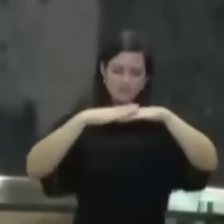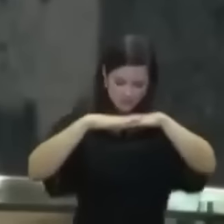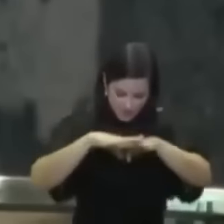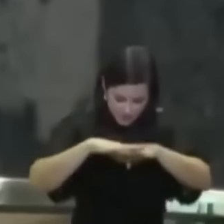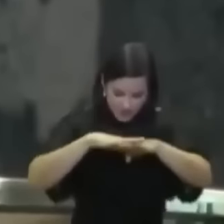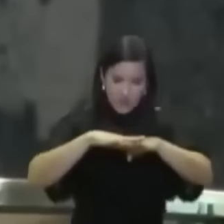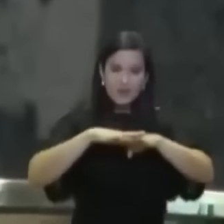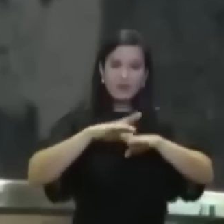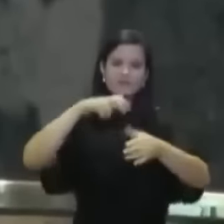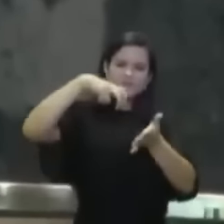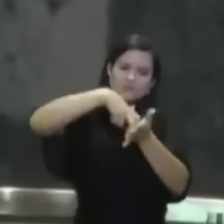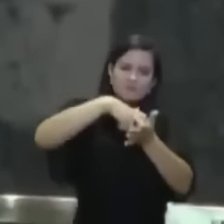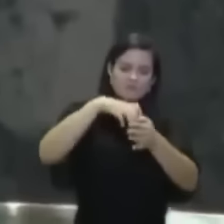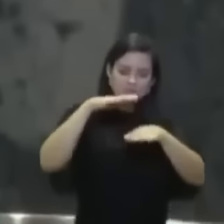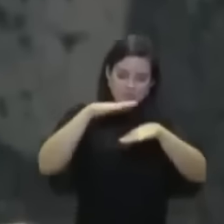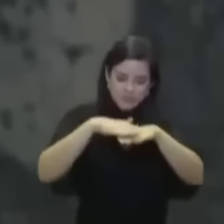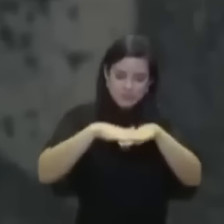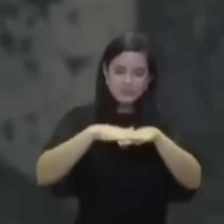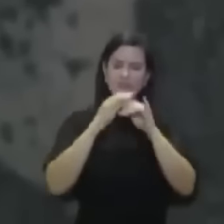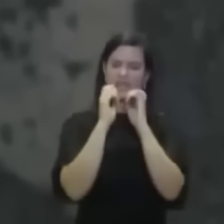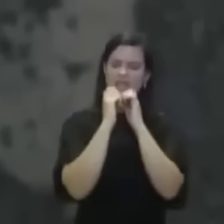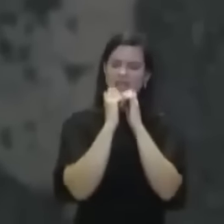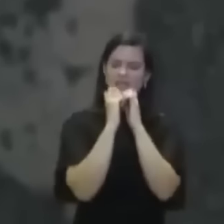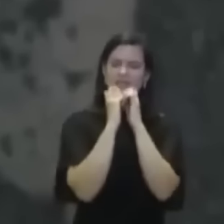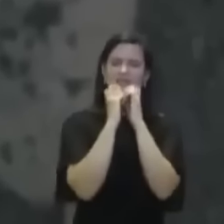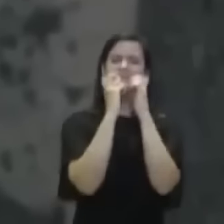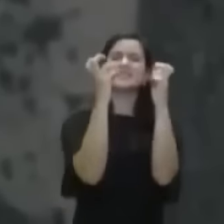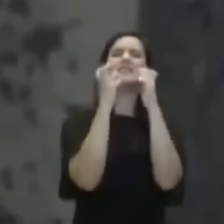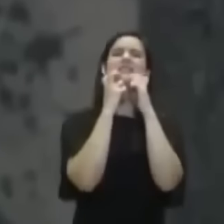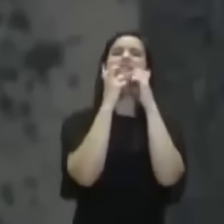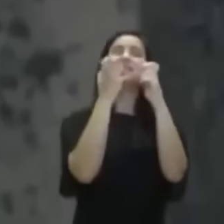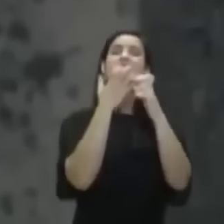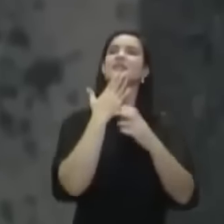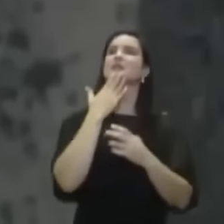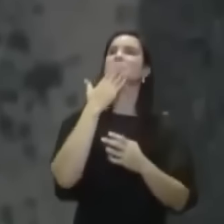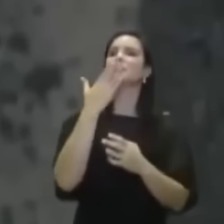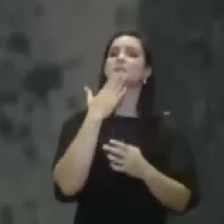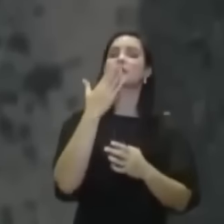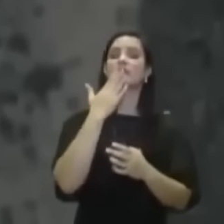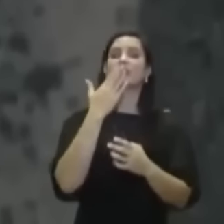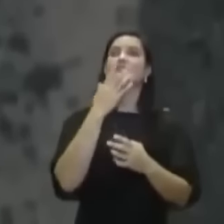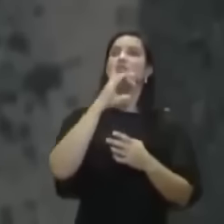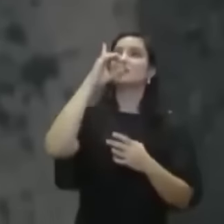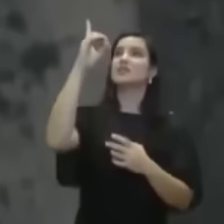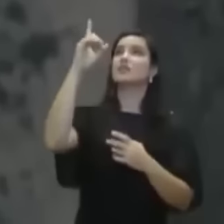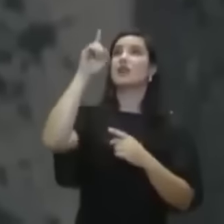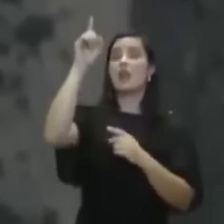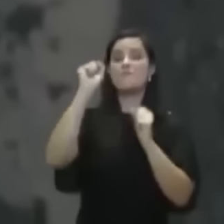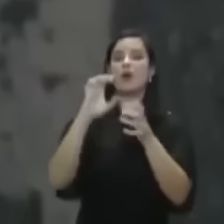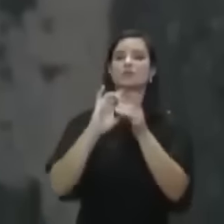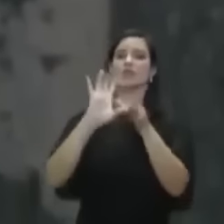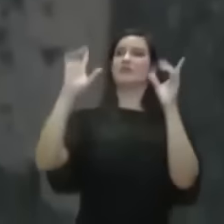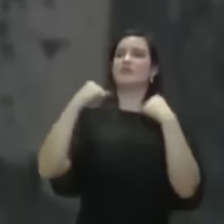diz Hebreus 5:7 que ele oferece forte clamor e lágrimas àquele que podia livrá-lo da morte. E ele ora, e